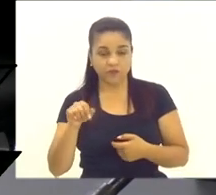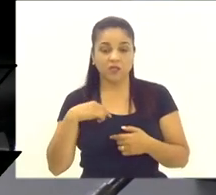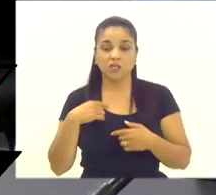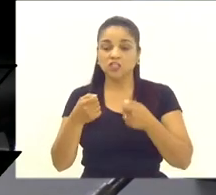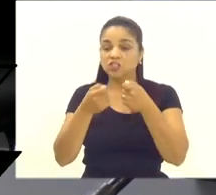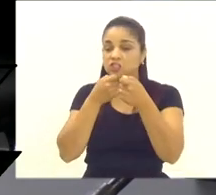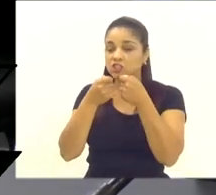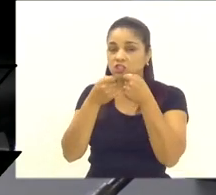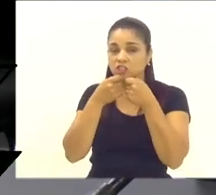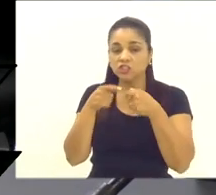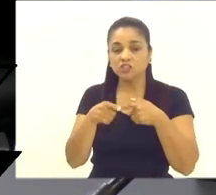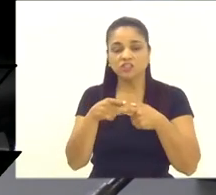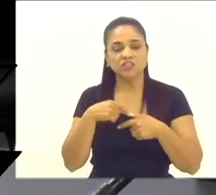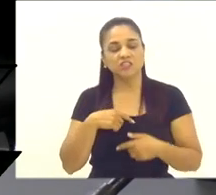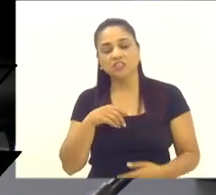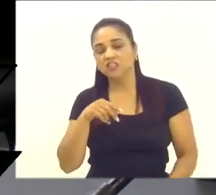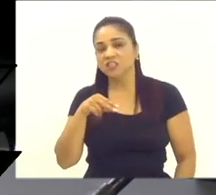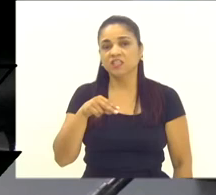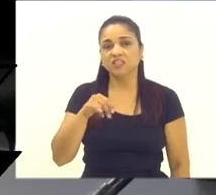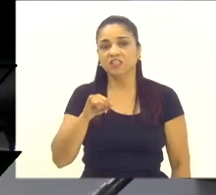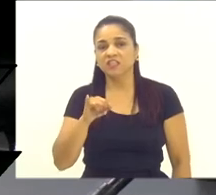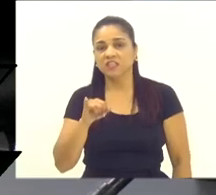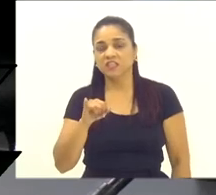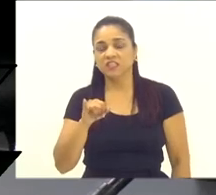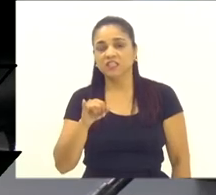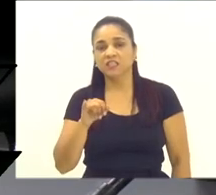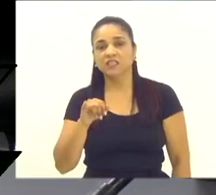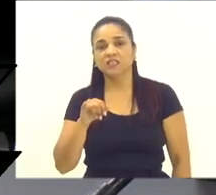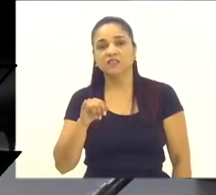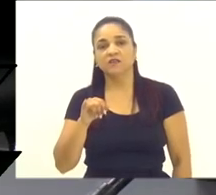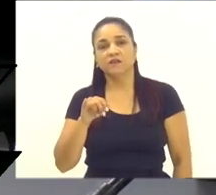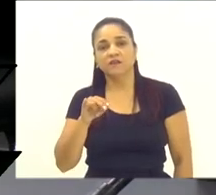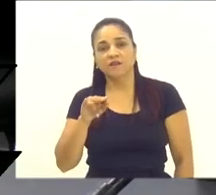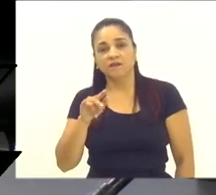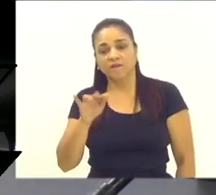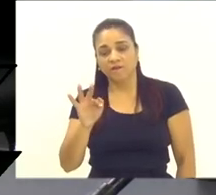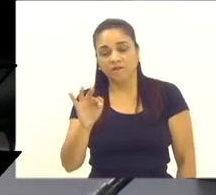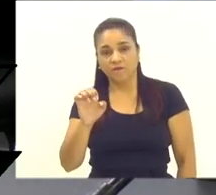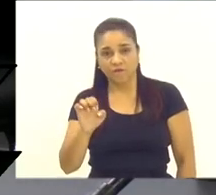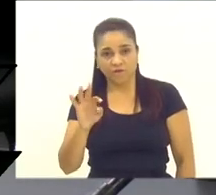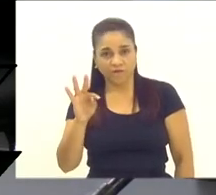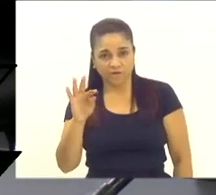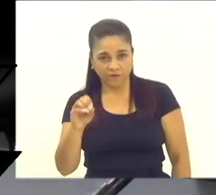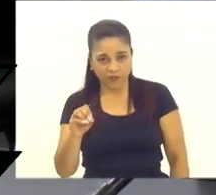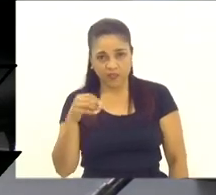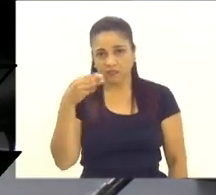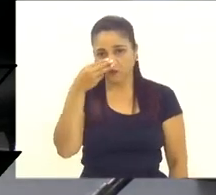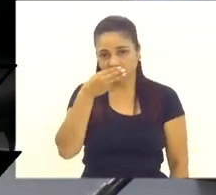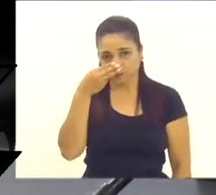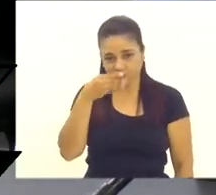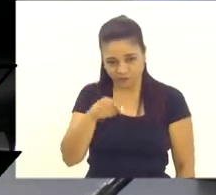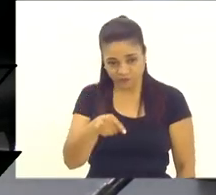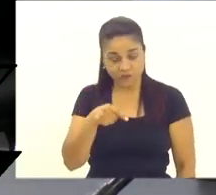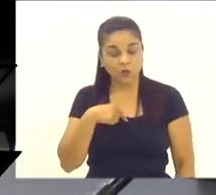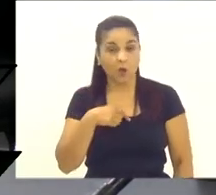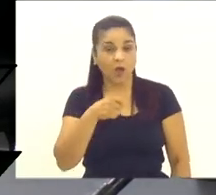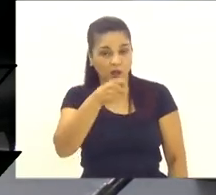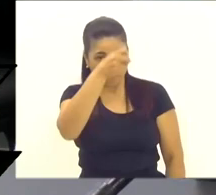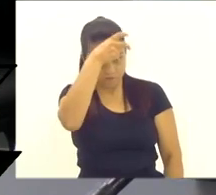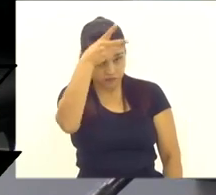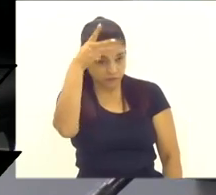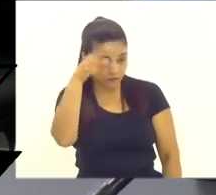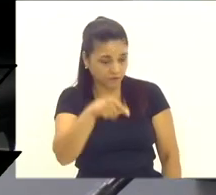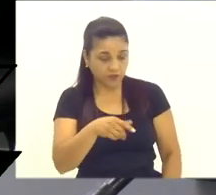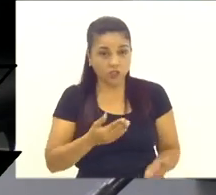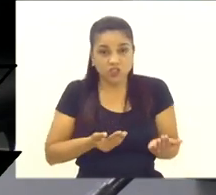jornalista de ninfeta no prostíbulo ela é uma deputada bastante jovem e eu acho que é isso Nossa você